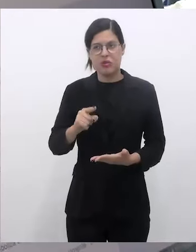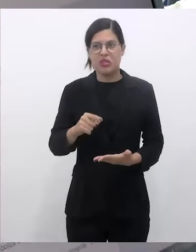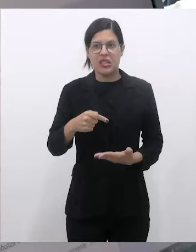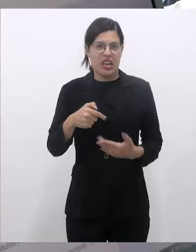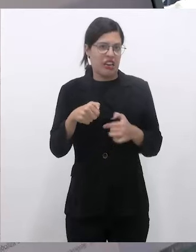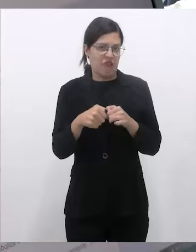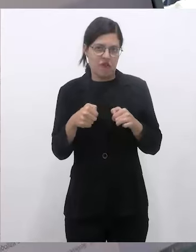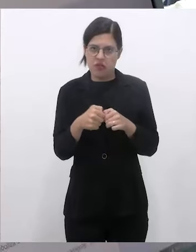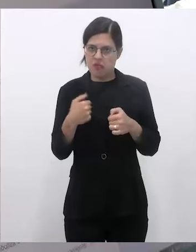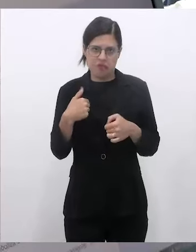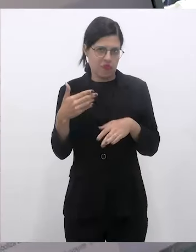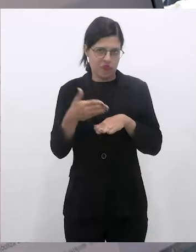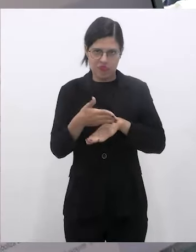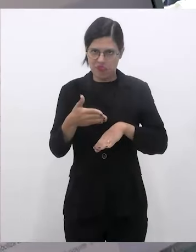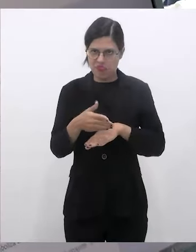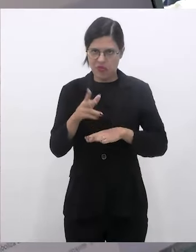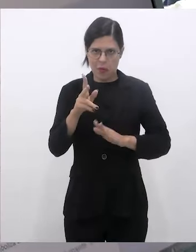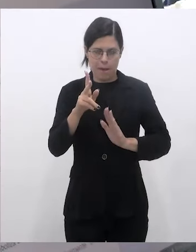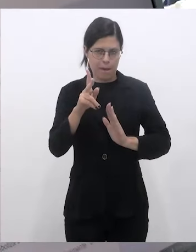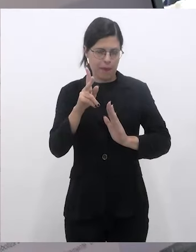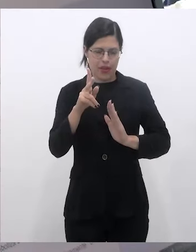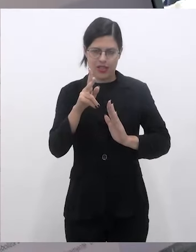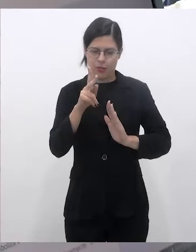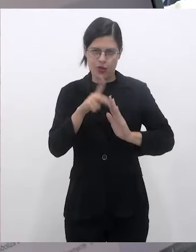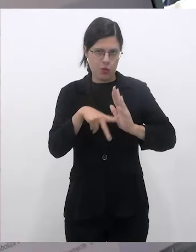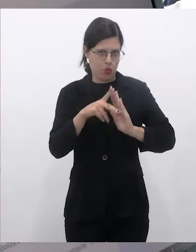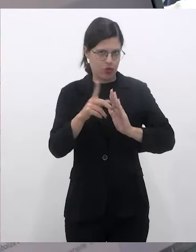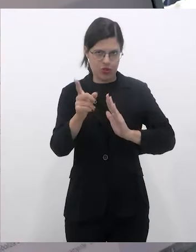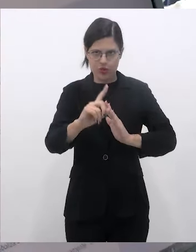fez, não participei desse projeto,